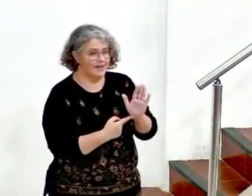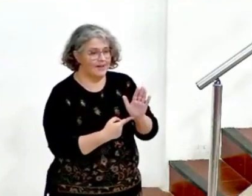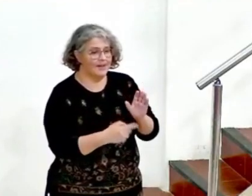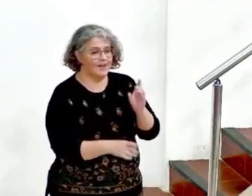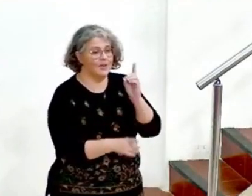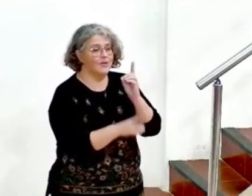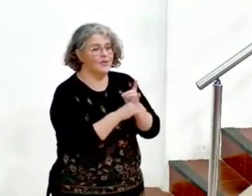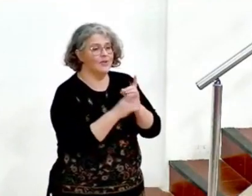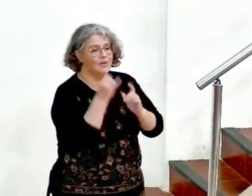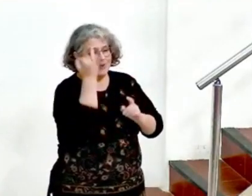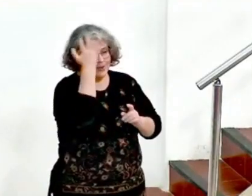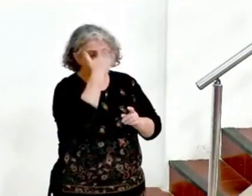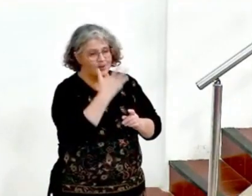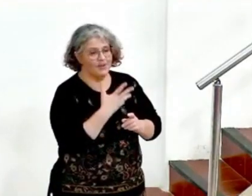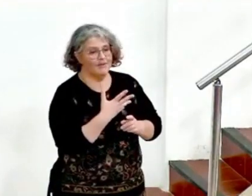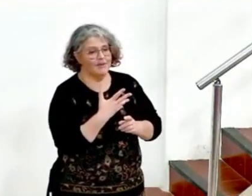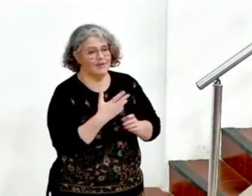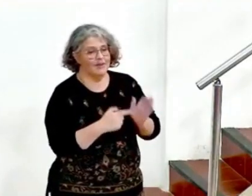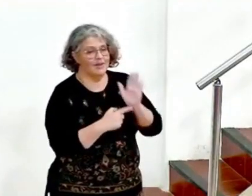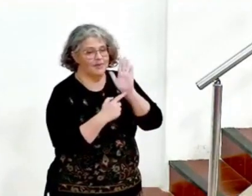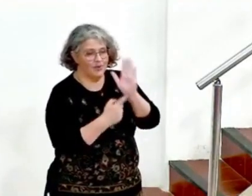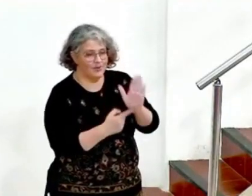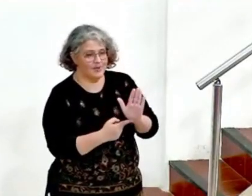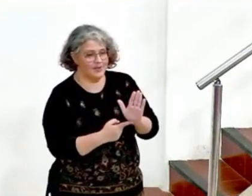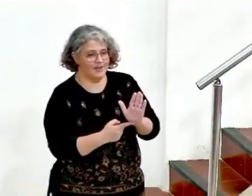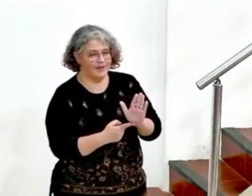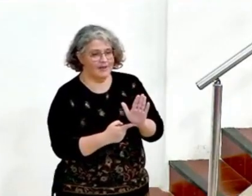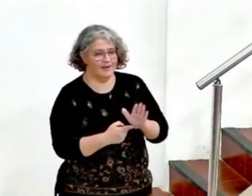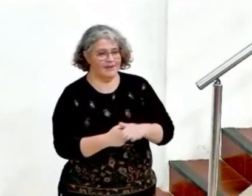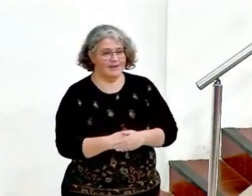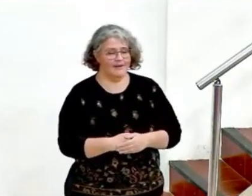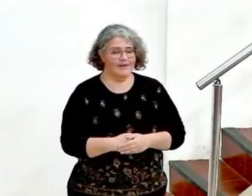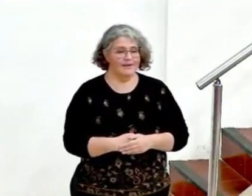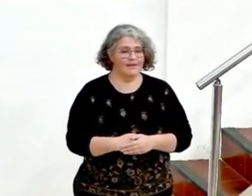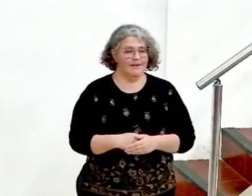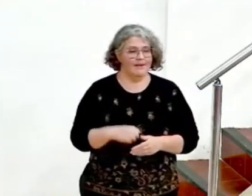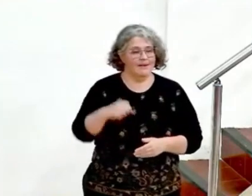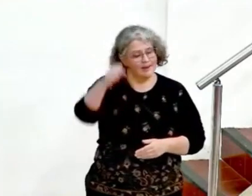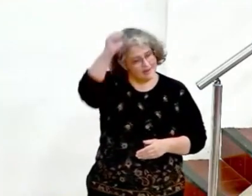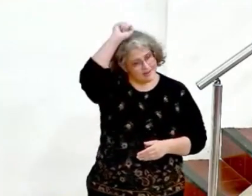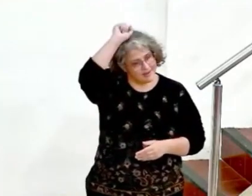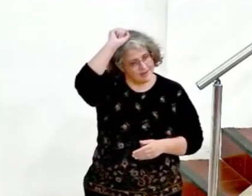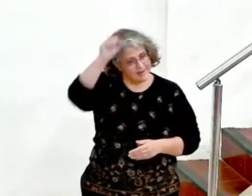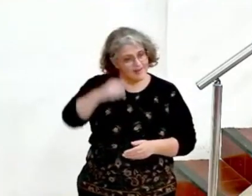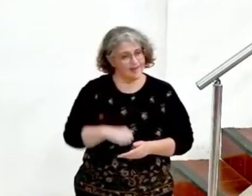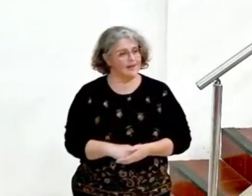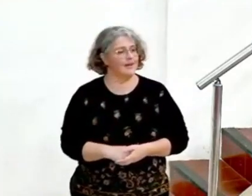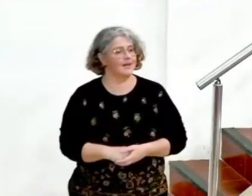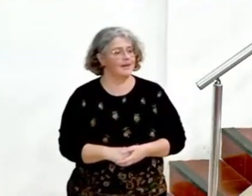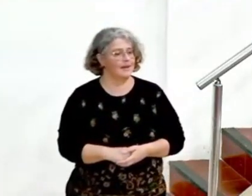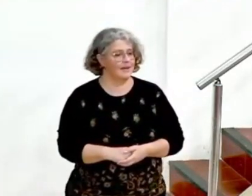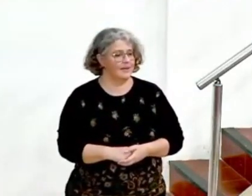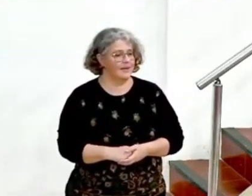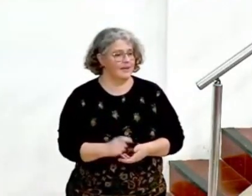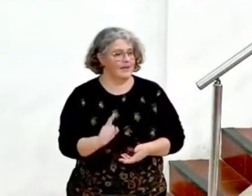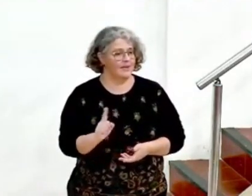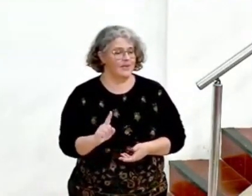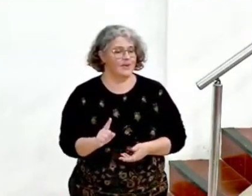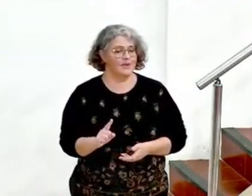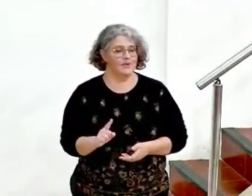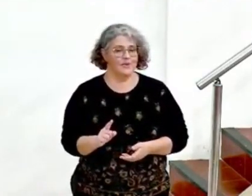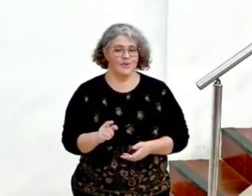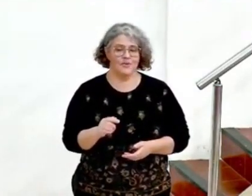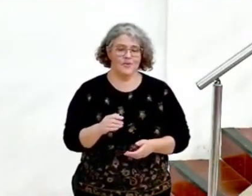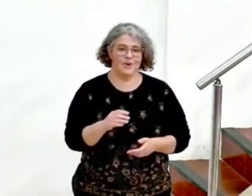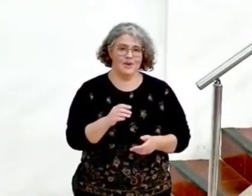em revelar para Sara o que ela vai experimentar, que não é apenas uma palavra que ela tinha